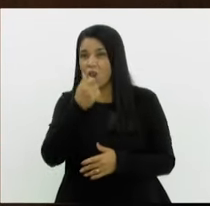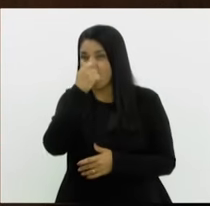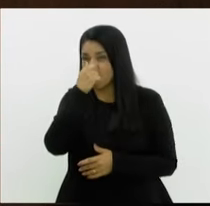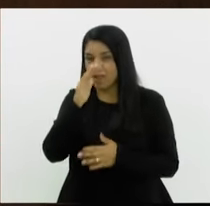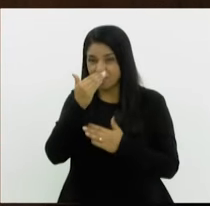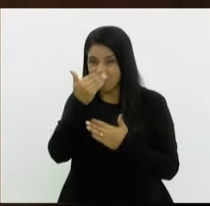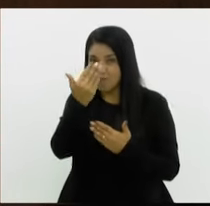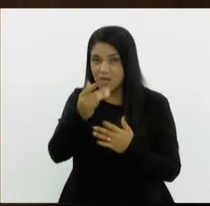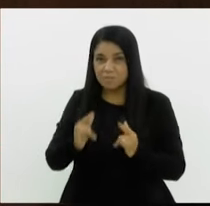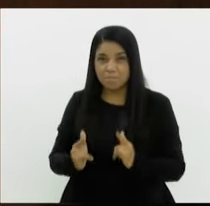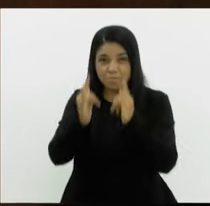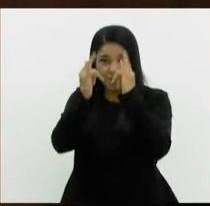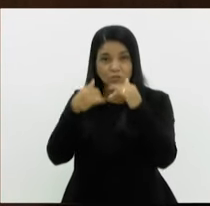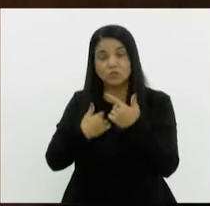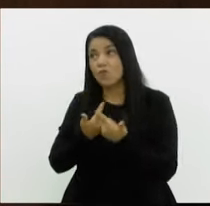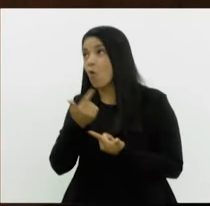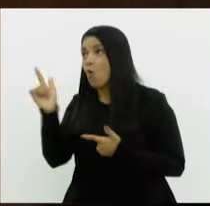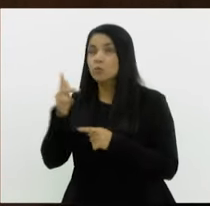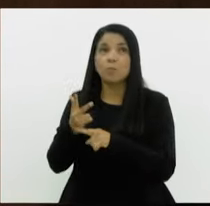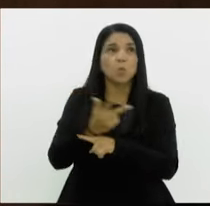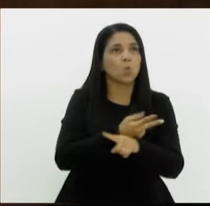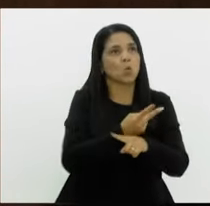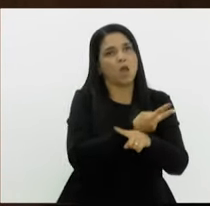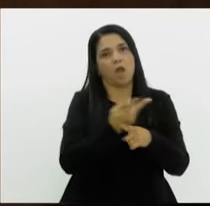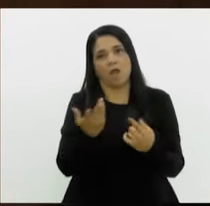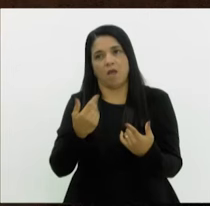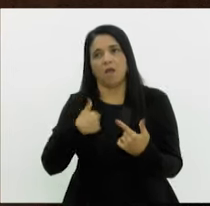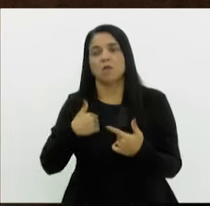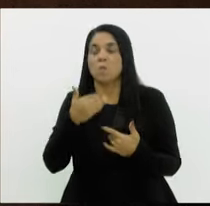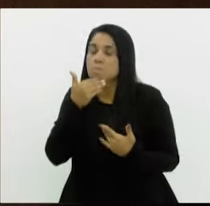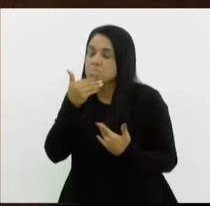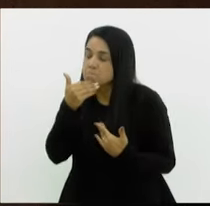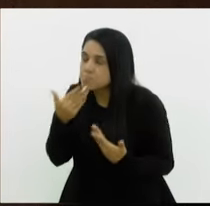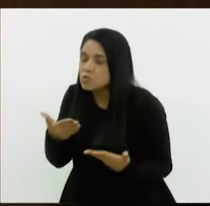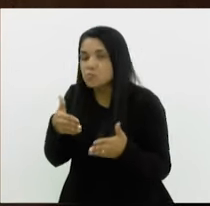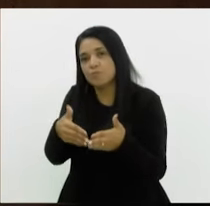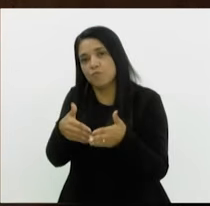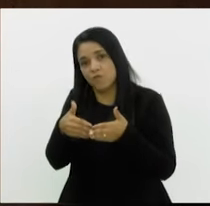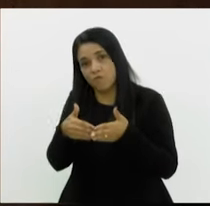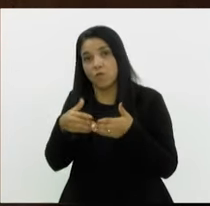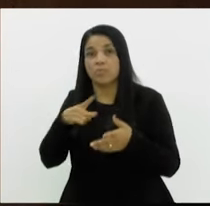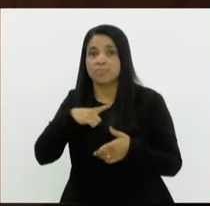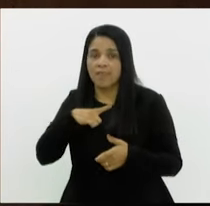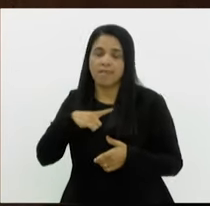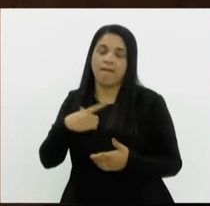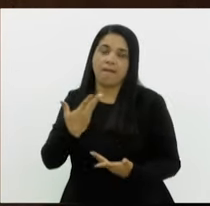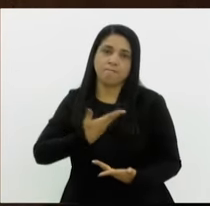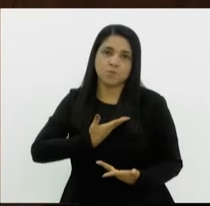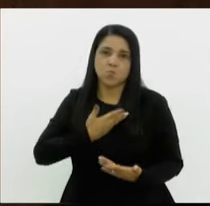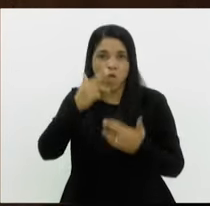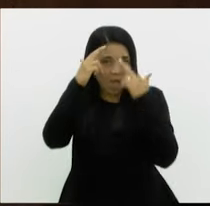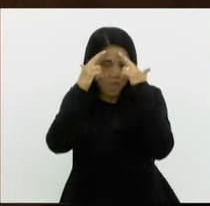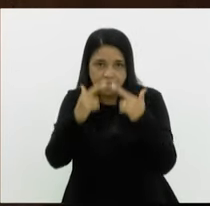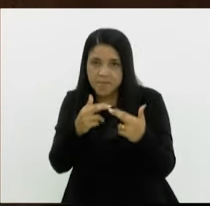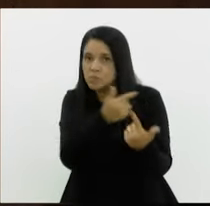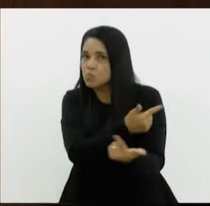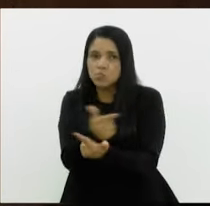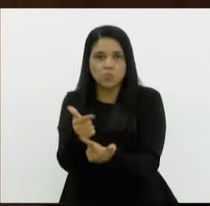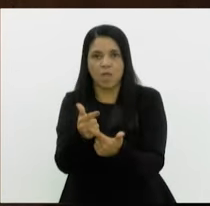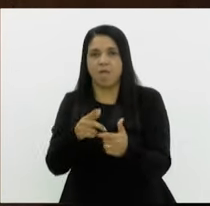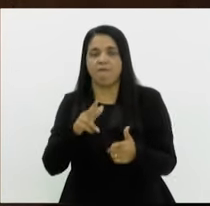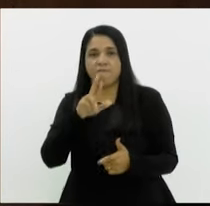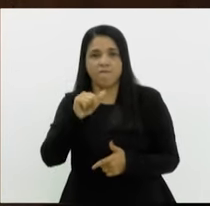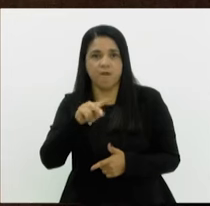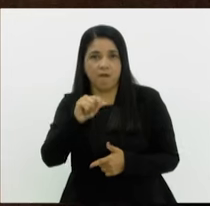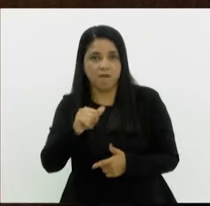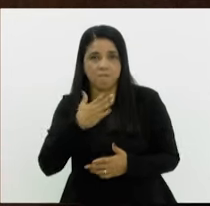tive que botar em rotativo em outra, então eu peço a gentileza, porque já que tem colegas que não respeitam a nossa vaga, para que